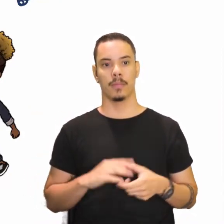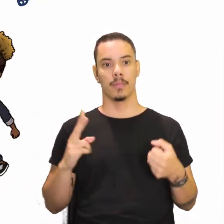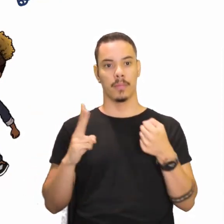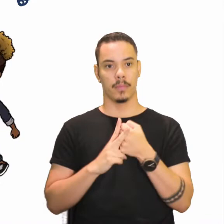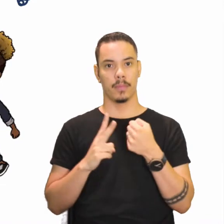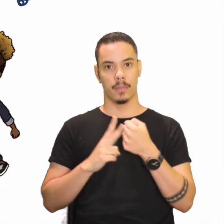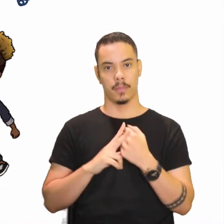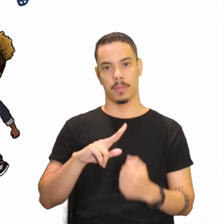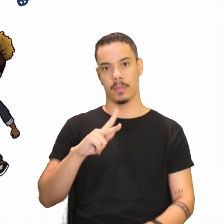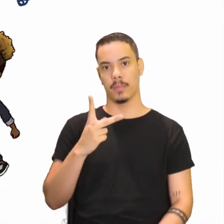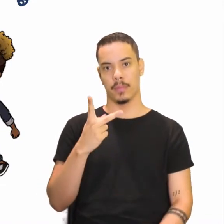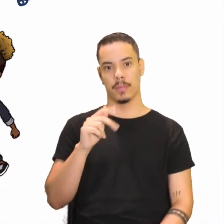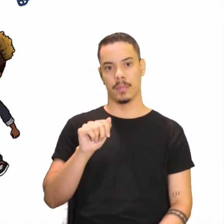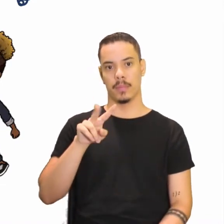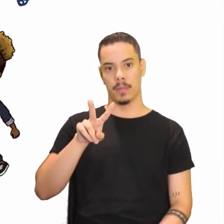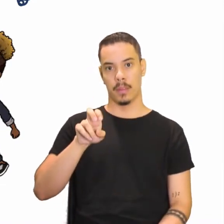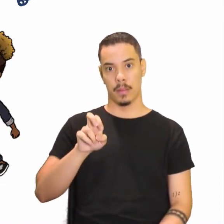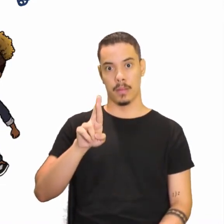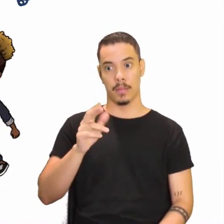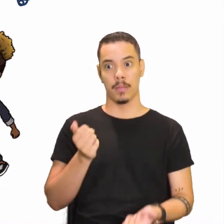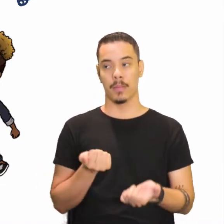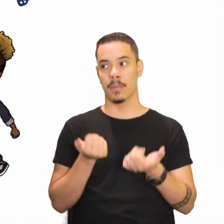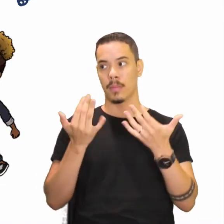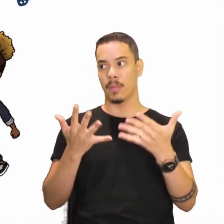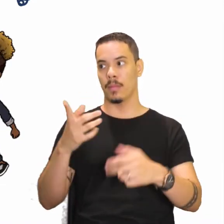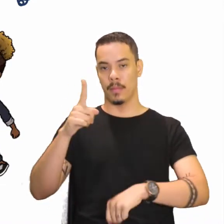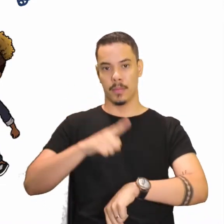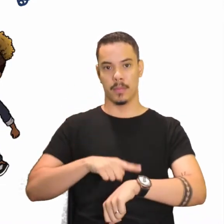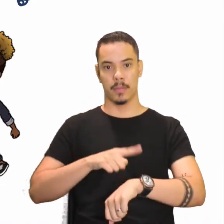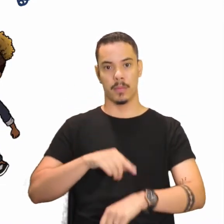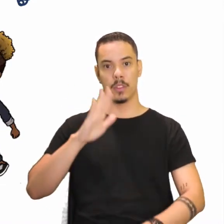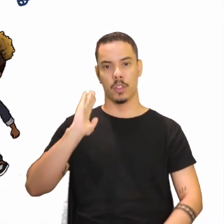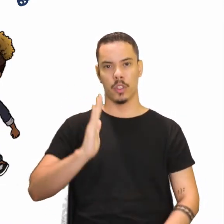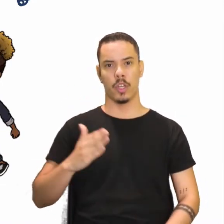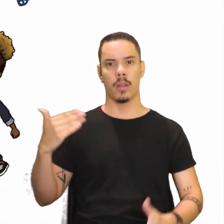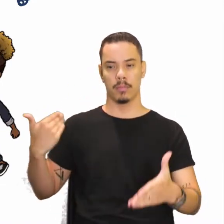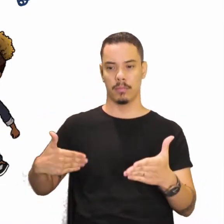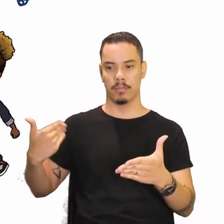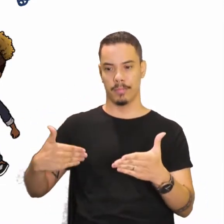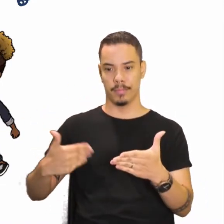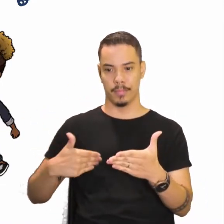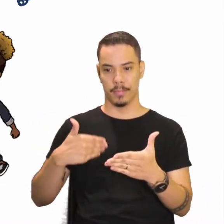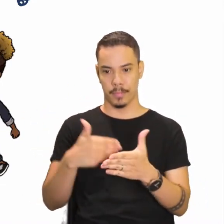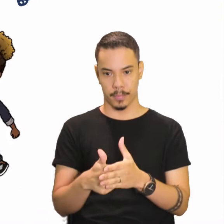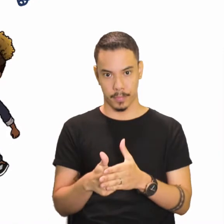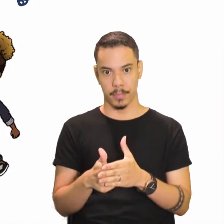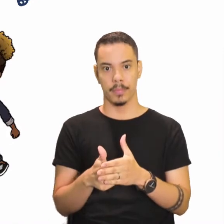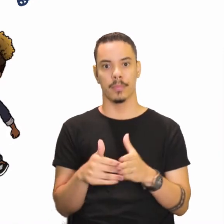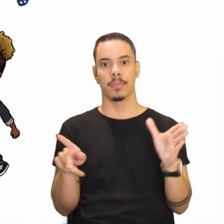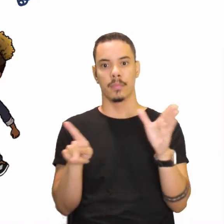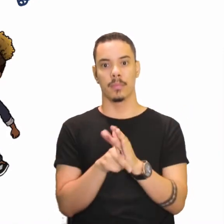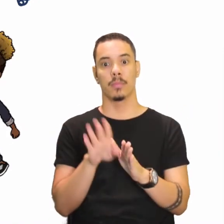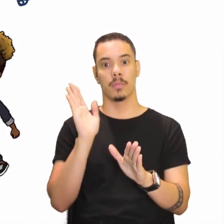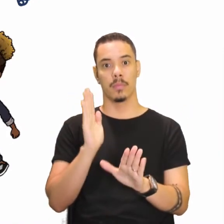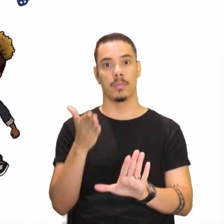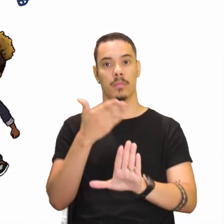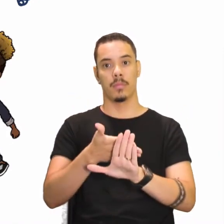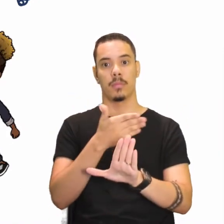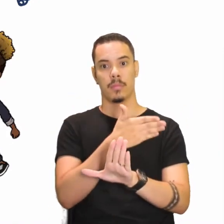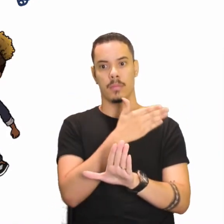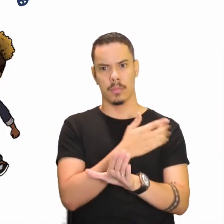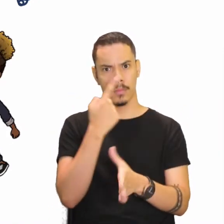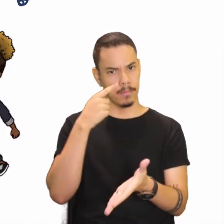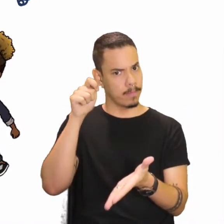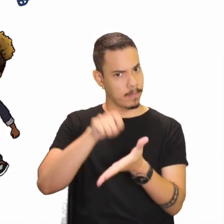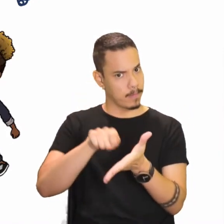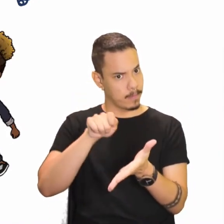verbo haver em expressões que indicam o tempo já transcorrido, né? Tempo que já passou. Tome nota